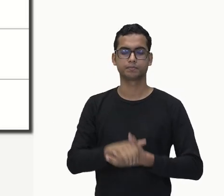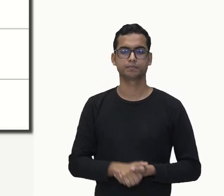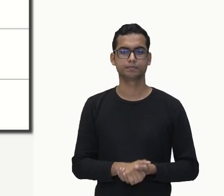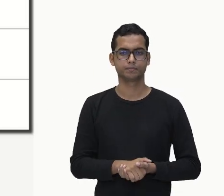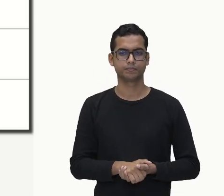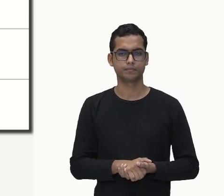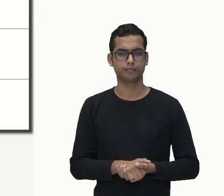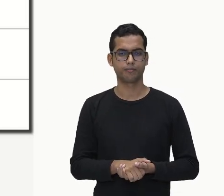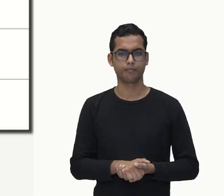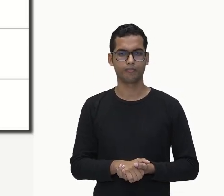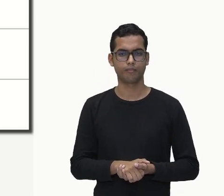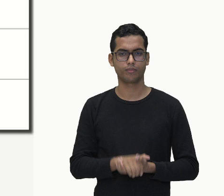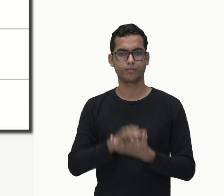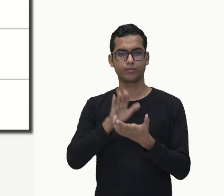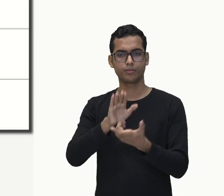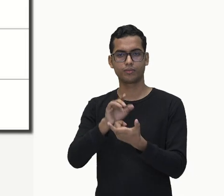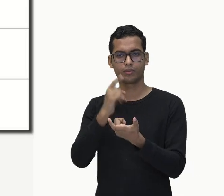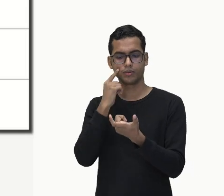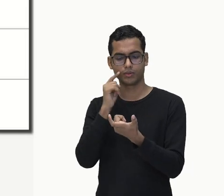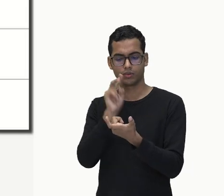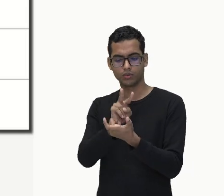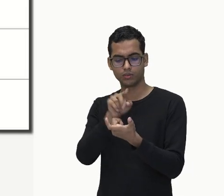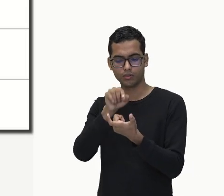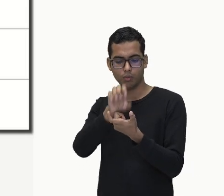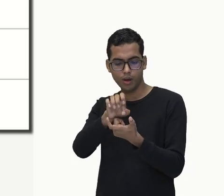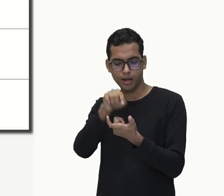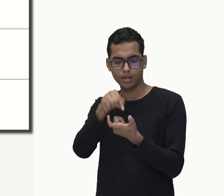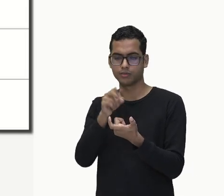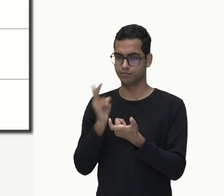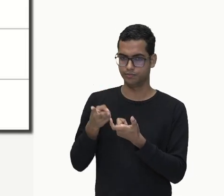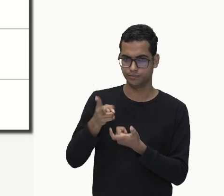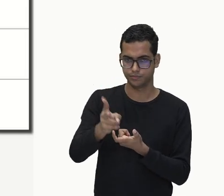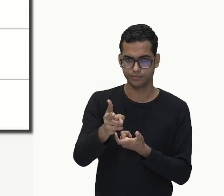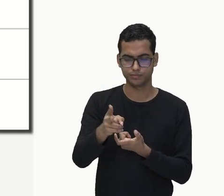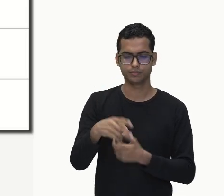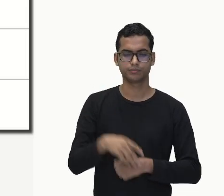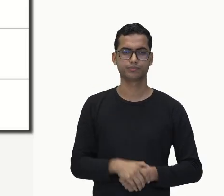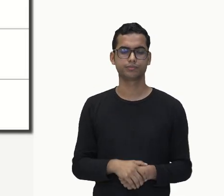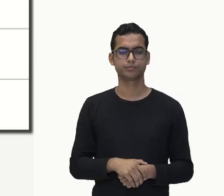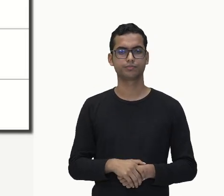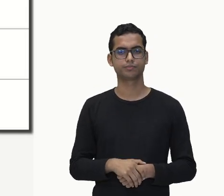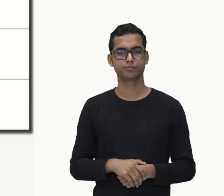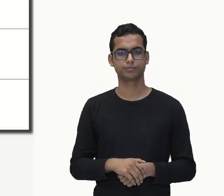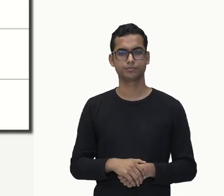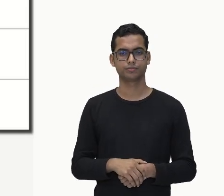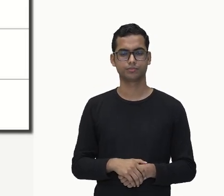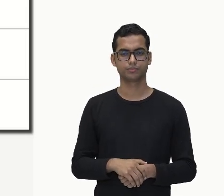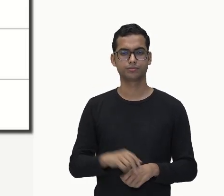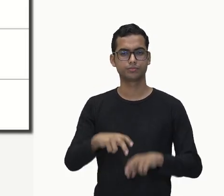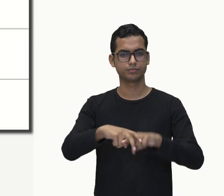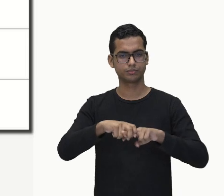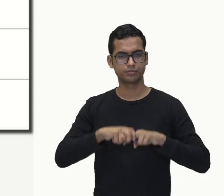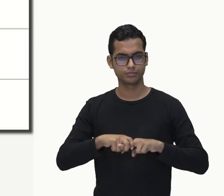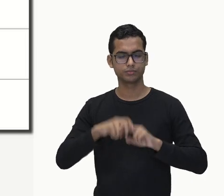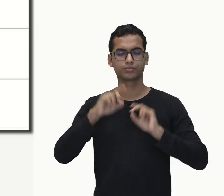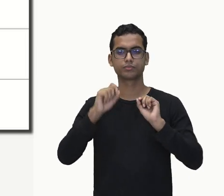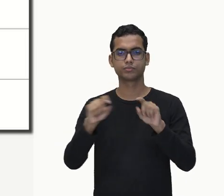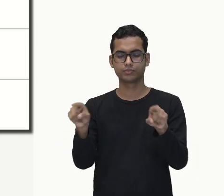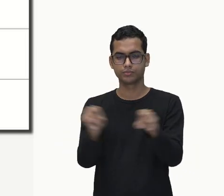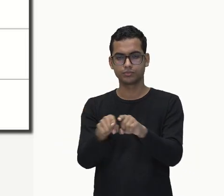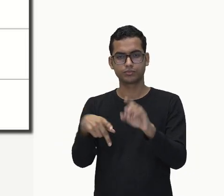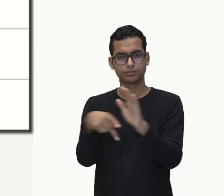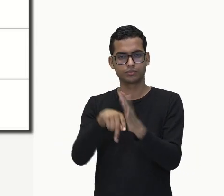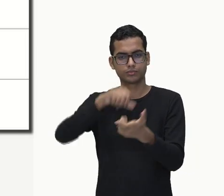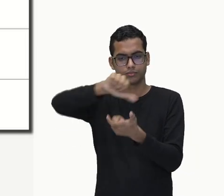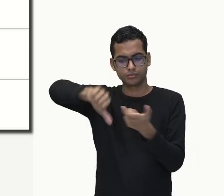ele continua na conjugação, na flexão verbal. E por isso ele se torna um verbo cuja